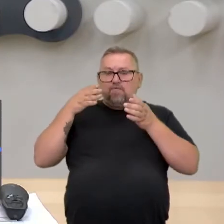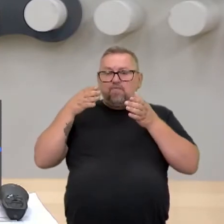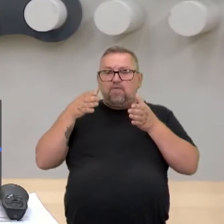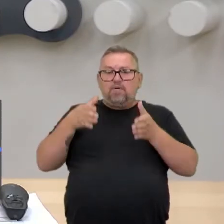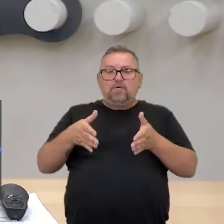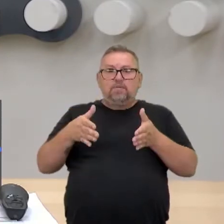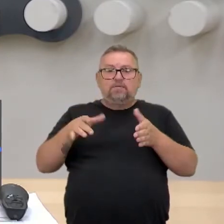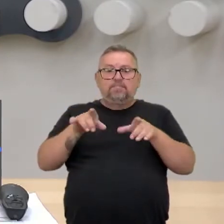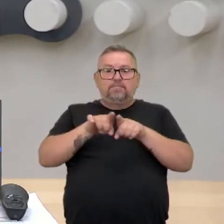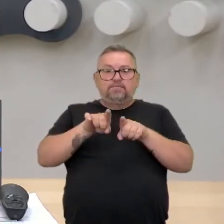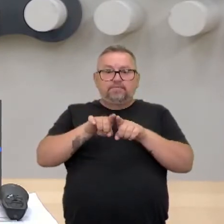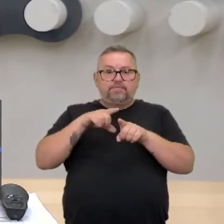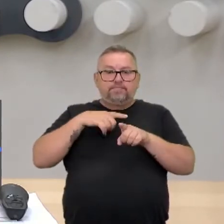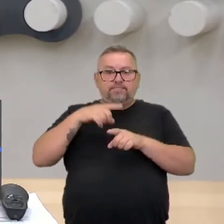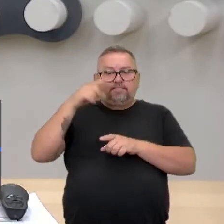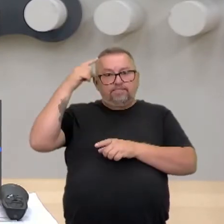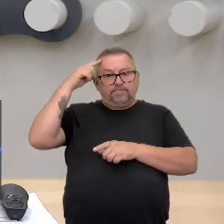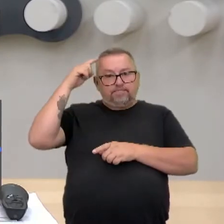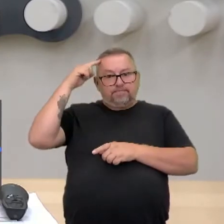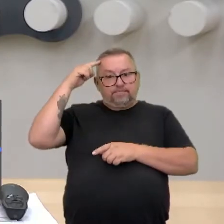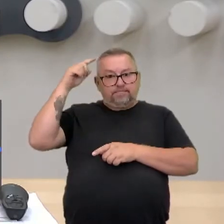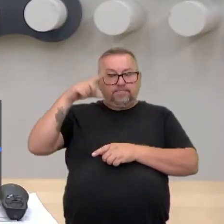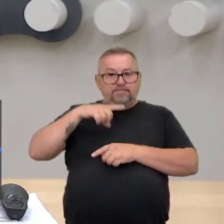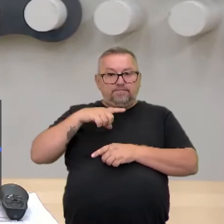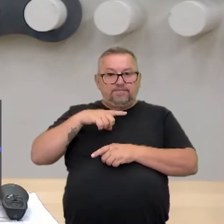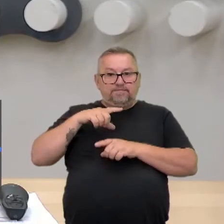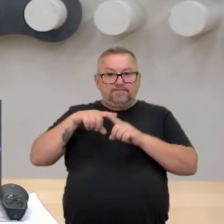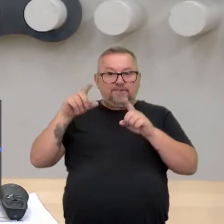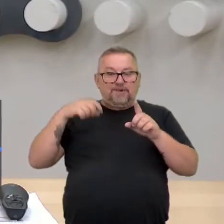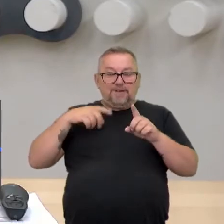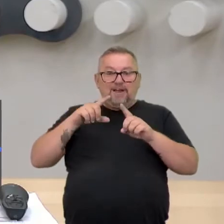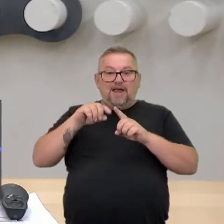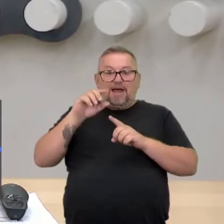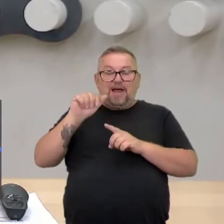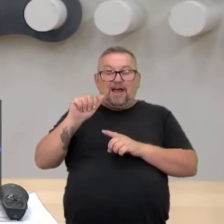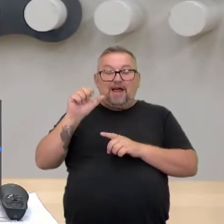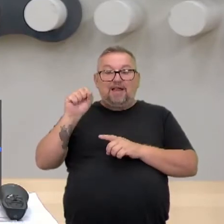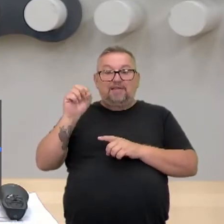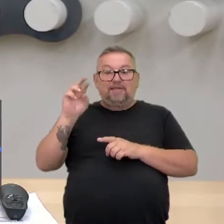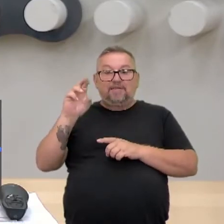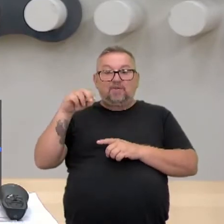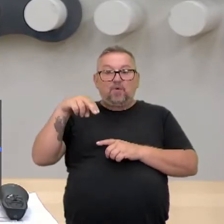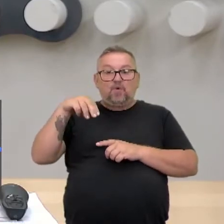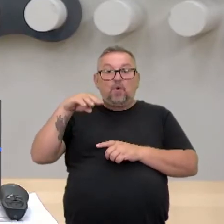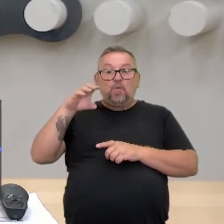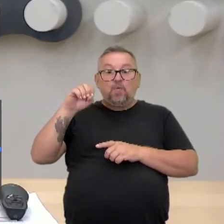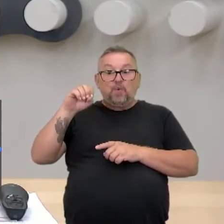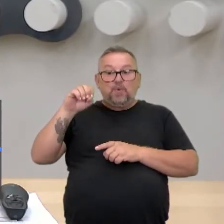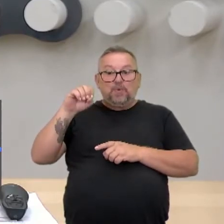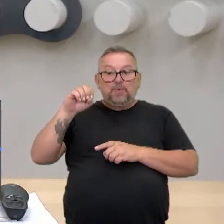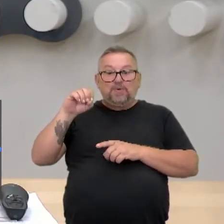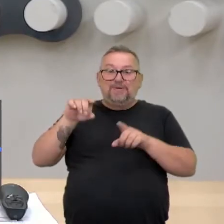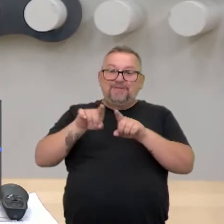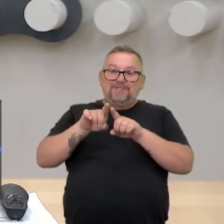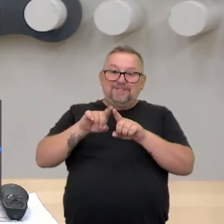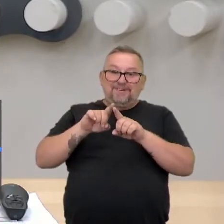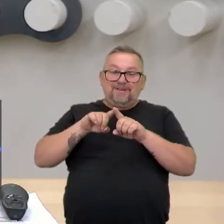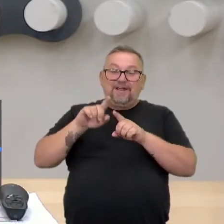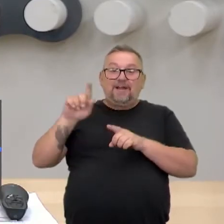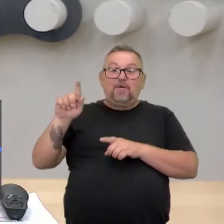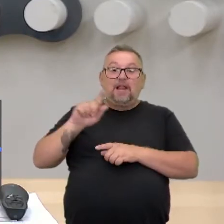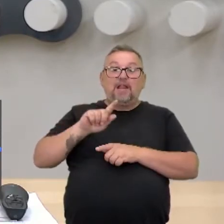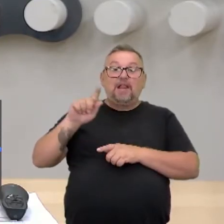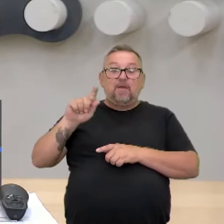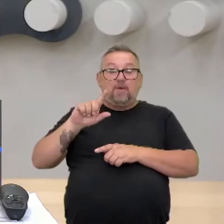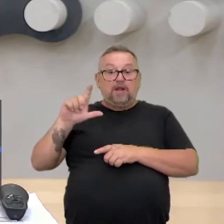né esses pensadores que eram os astrônomos aí na revolução científica né como por exemplo Galileu